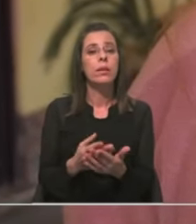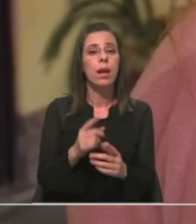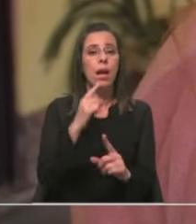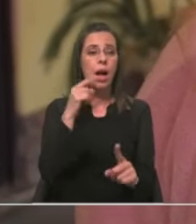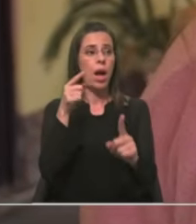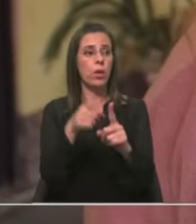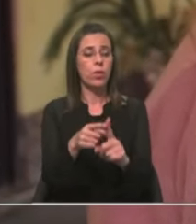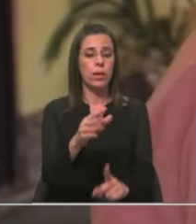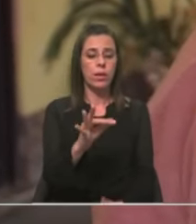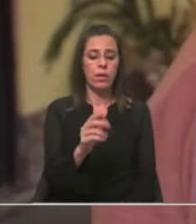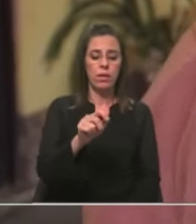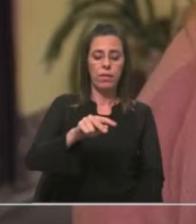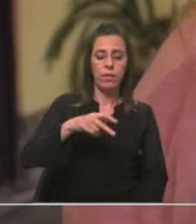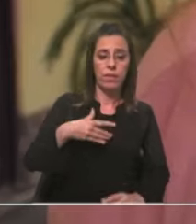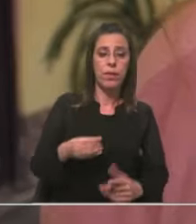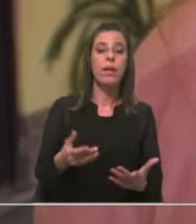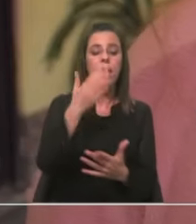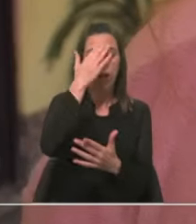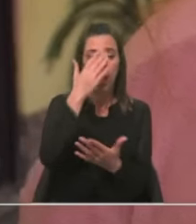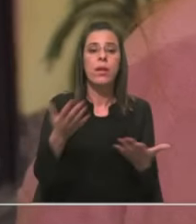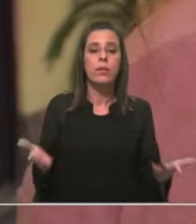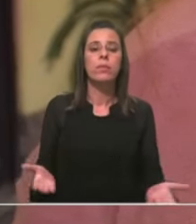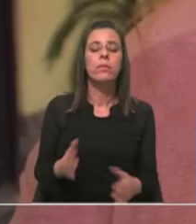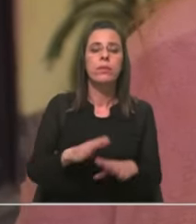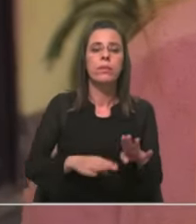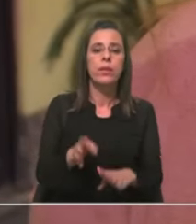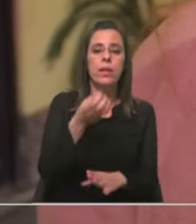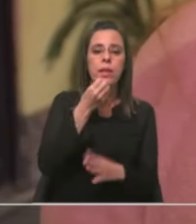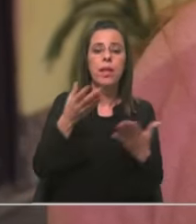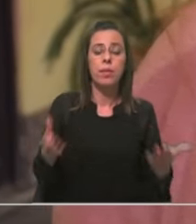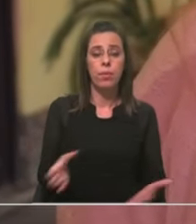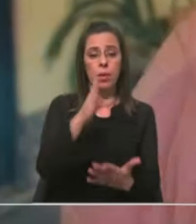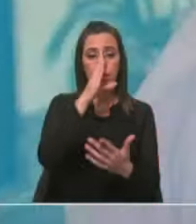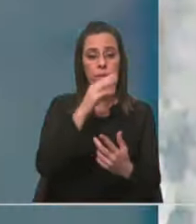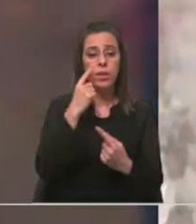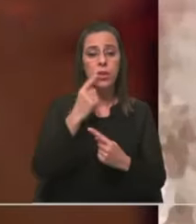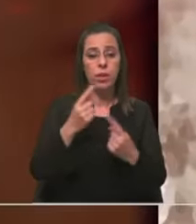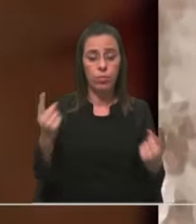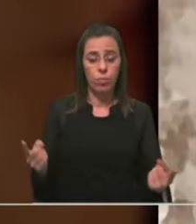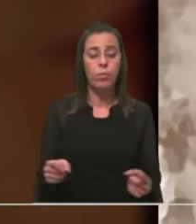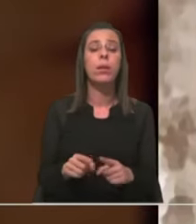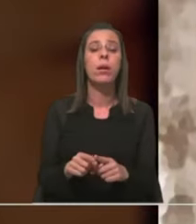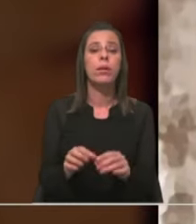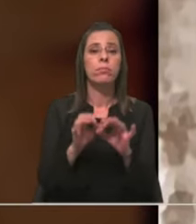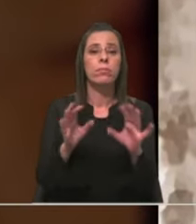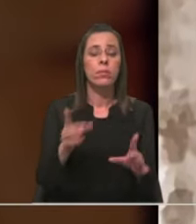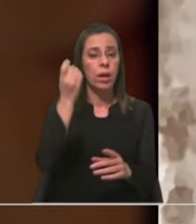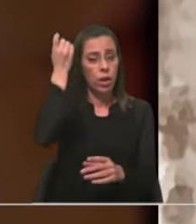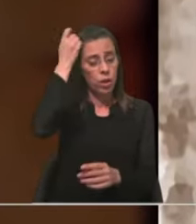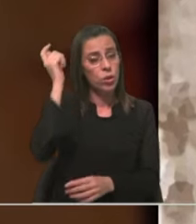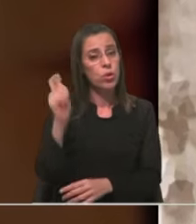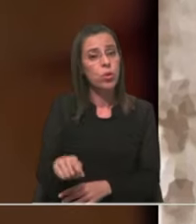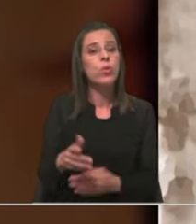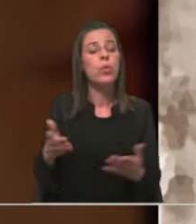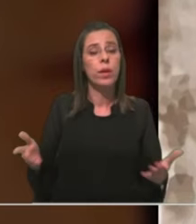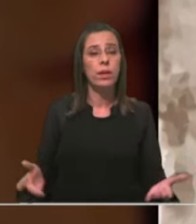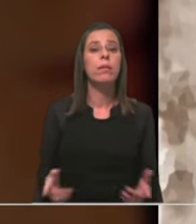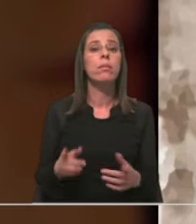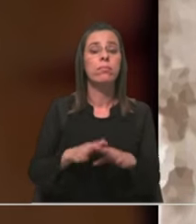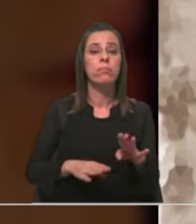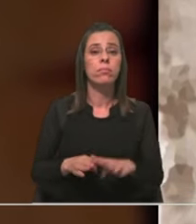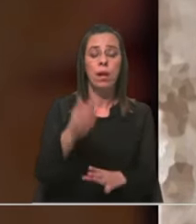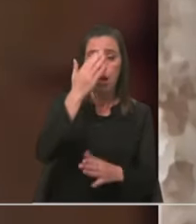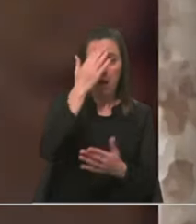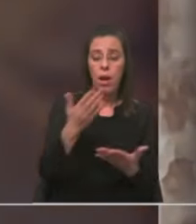a acusação de Fernando Valente Acho que sim fizeram bem tanto o Ministério Público como uma joea que autorizou isso